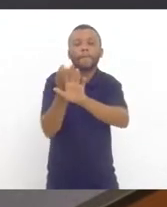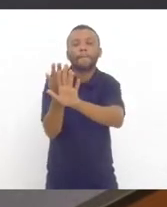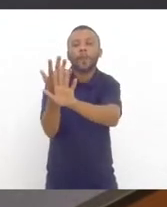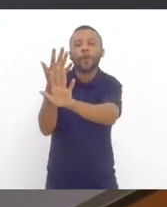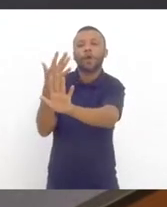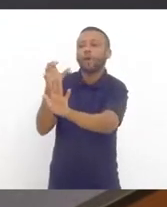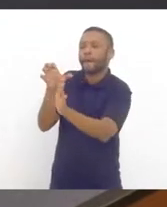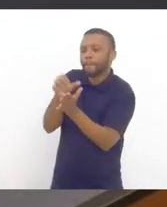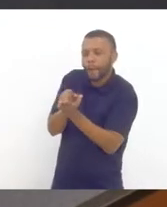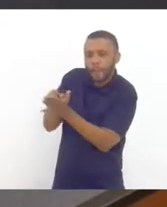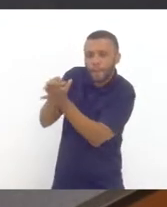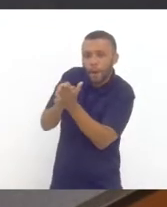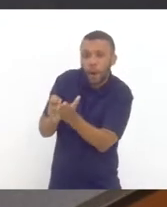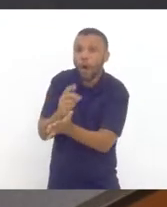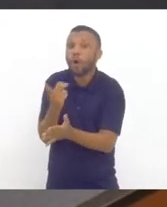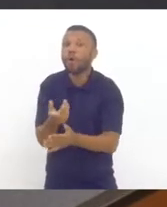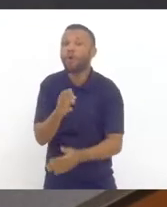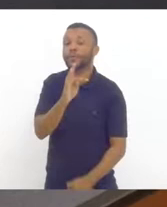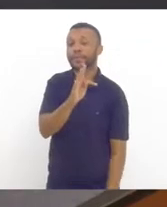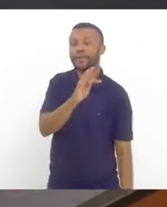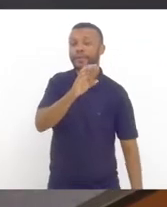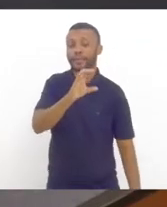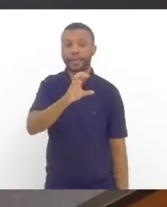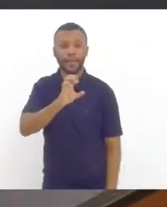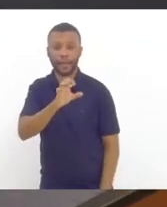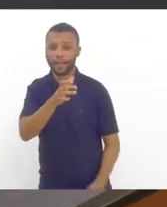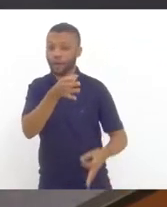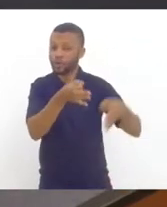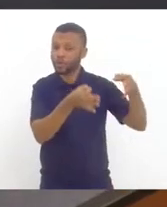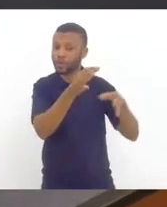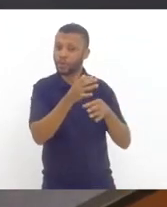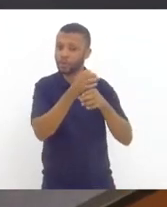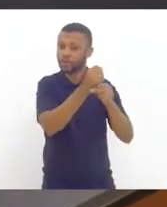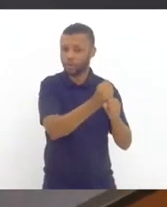ou o Tribunal de Contas, mas aqui não temos condições. Mas, grosso modo,